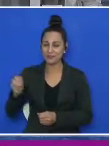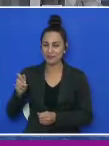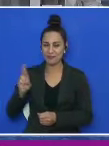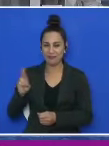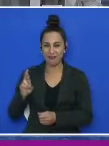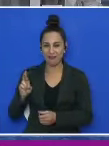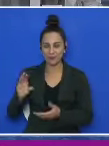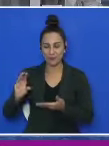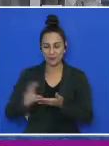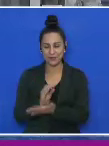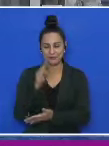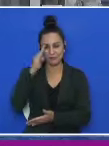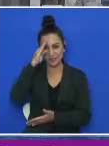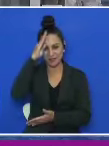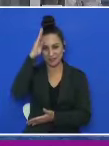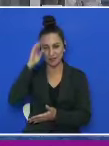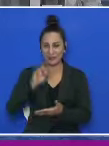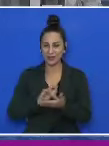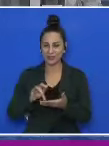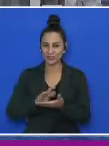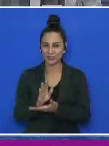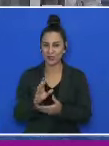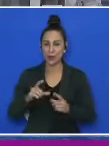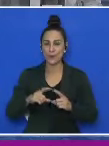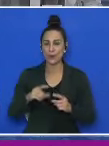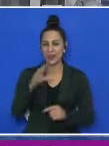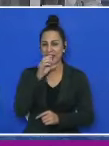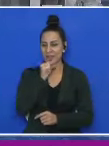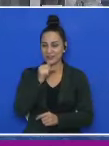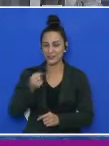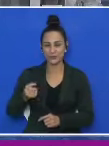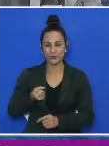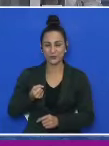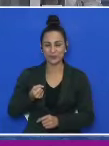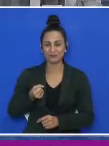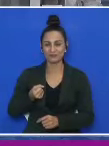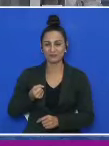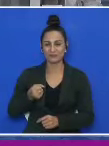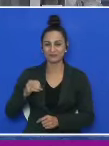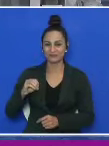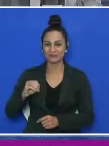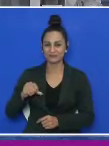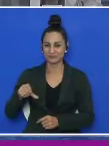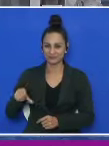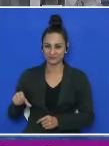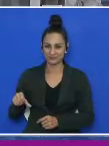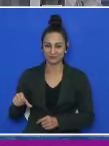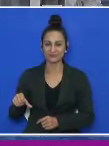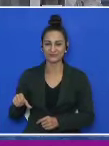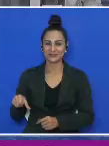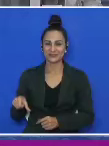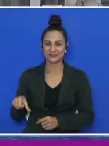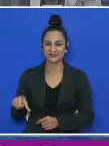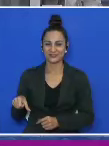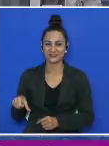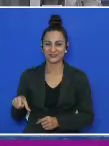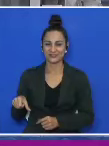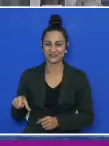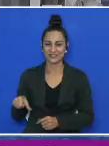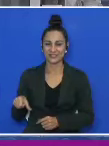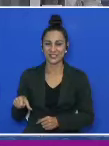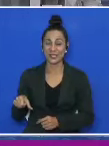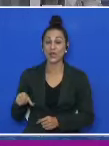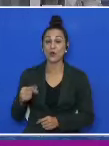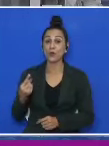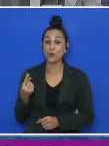R$1.500.000 na faixa principal da Loto Fácil. Bola laranja, número 09. Laranja 09. Na